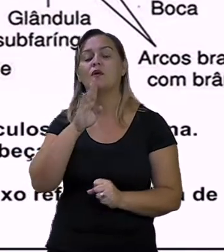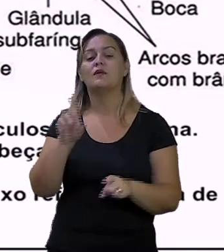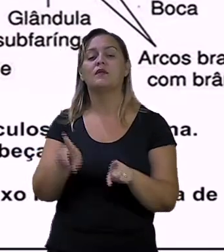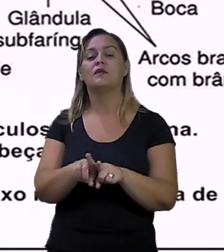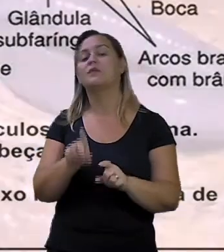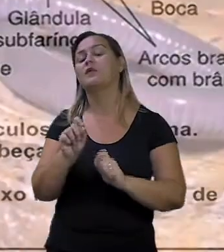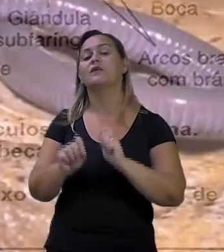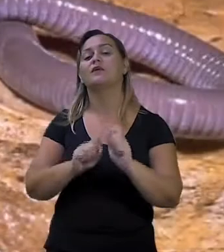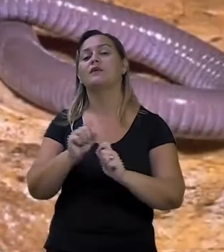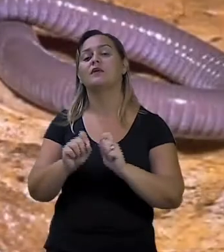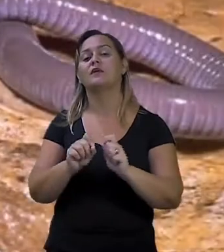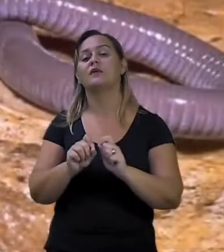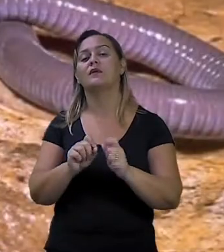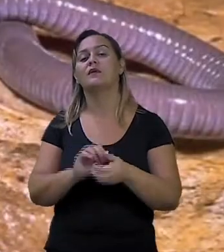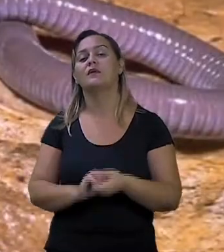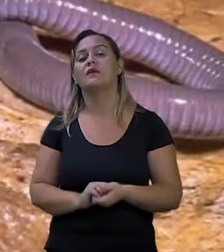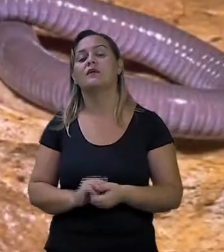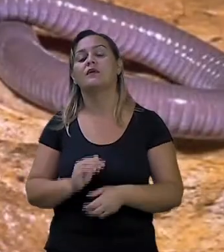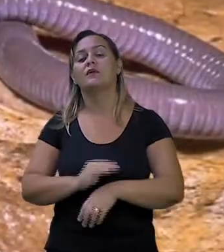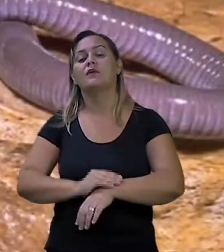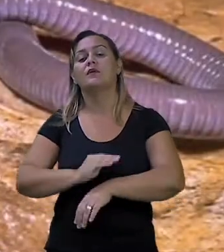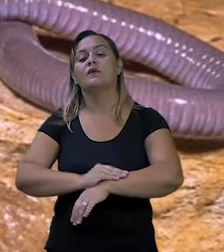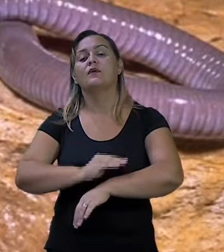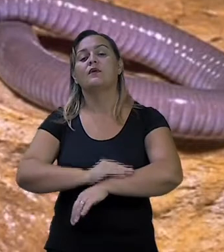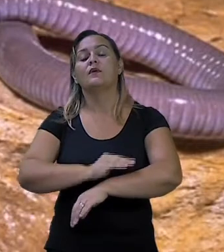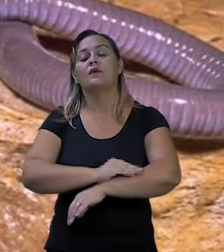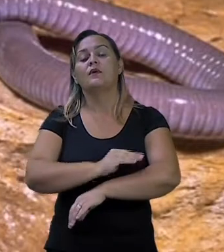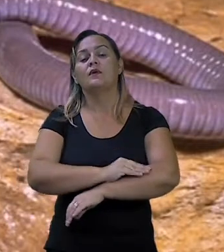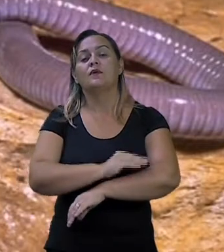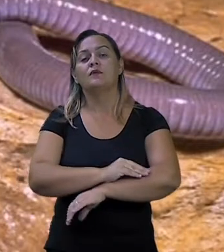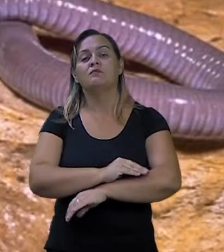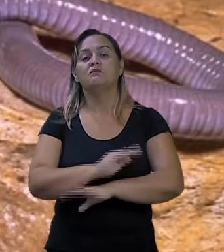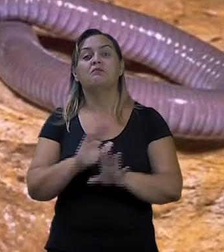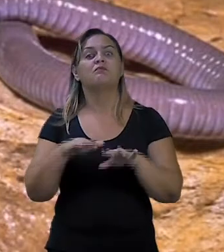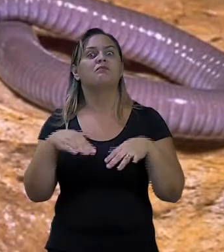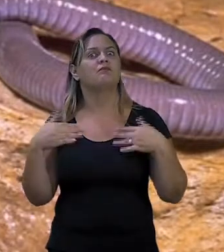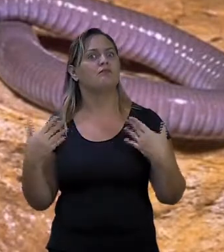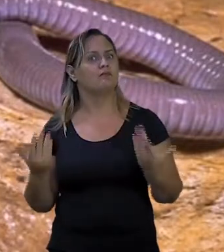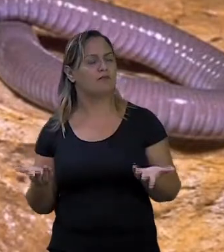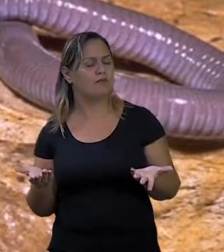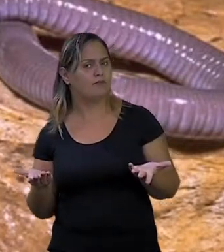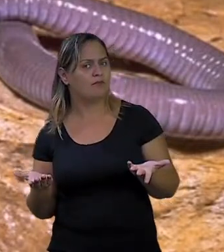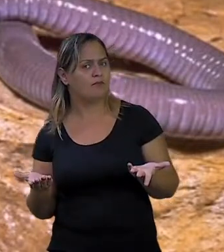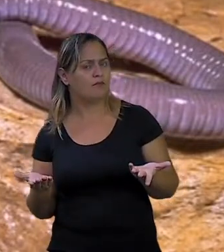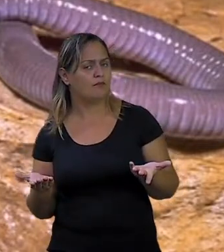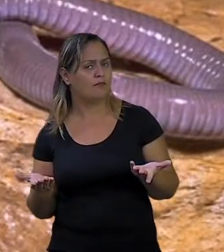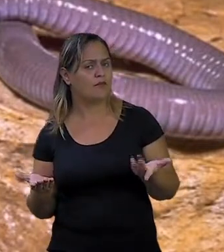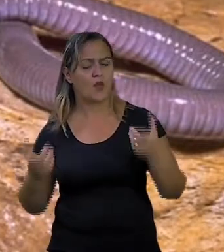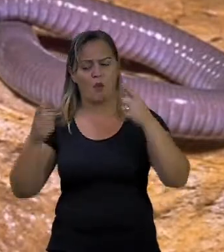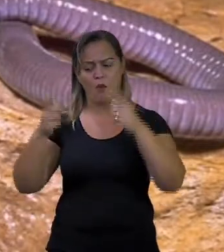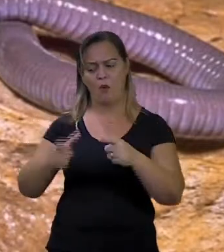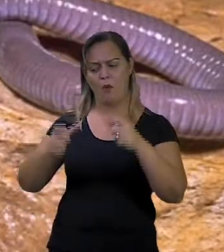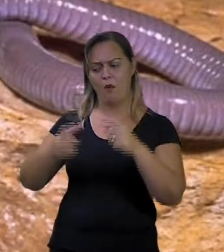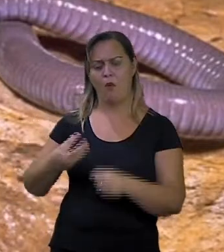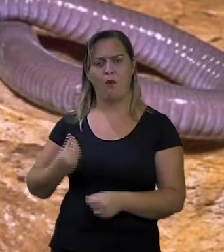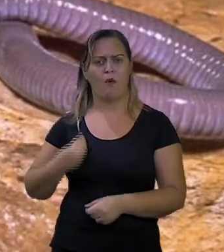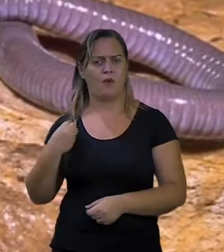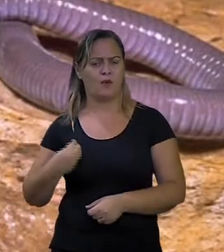Os anfíbios. Quem são esses anfíbios? Aonde eles estão